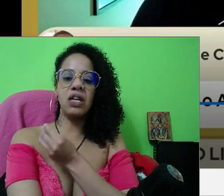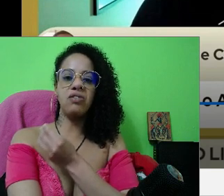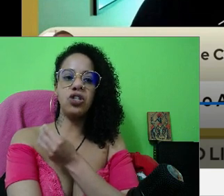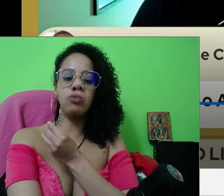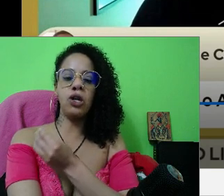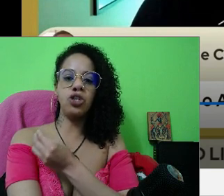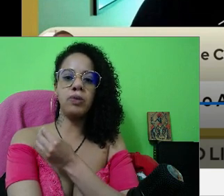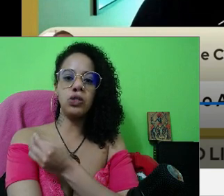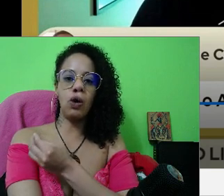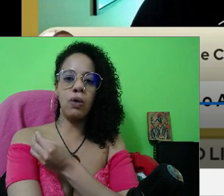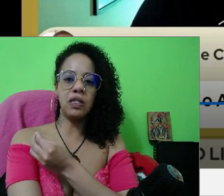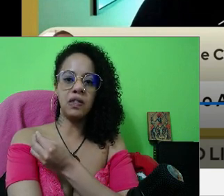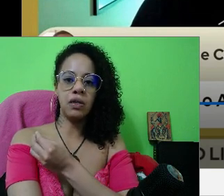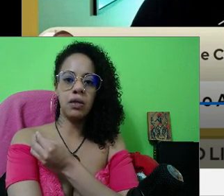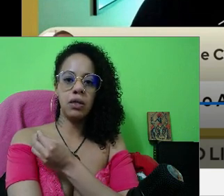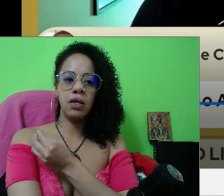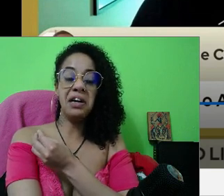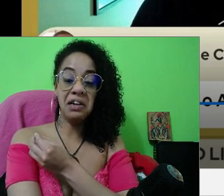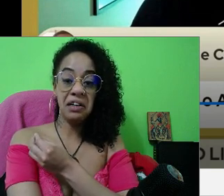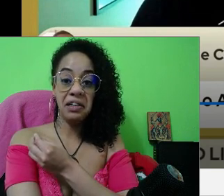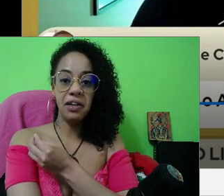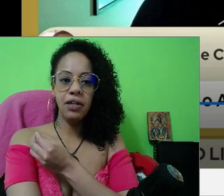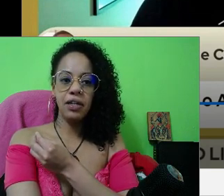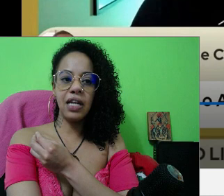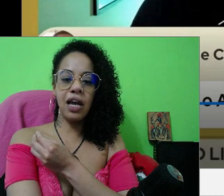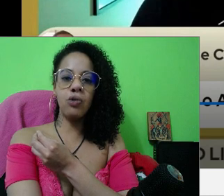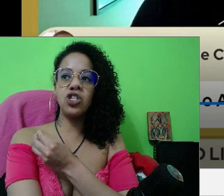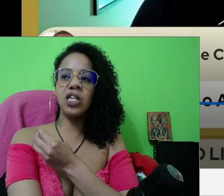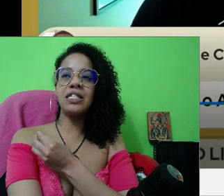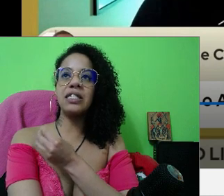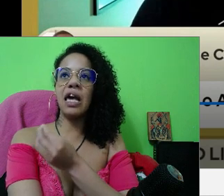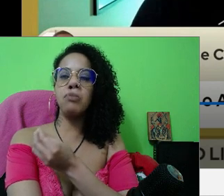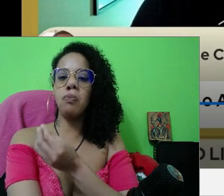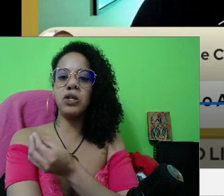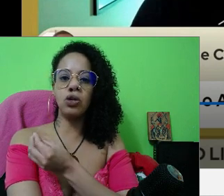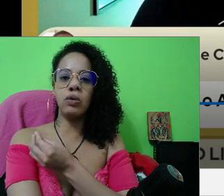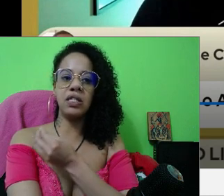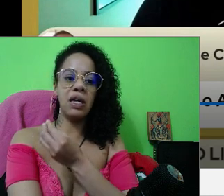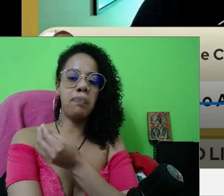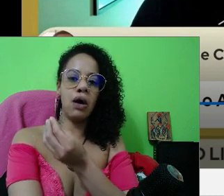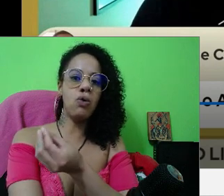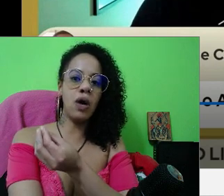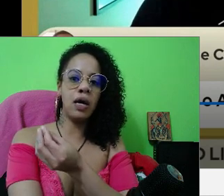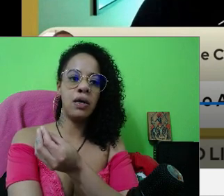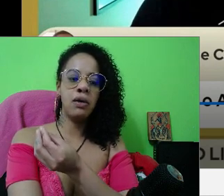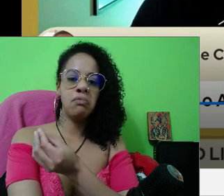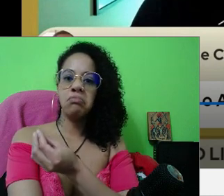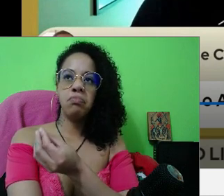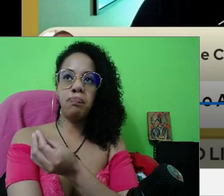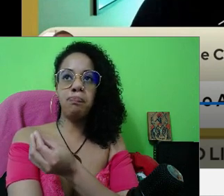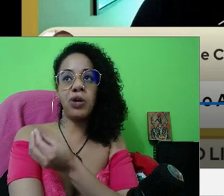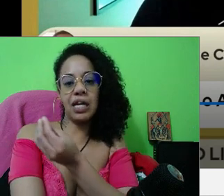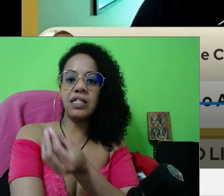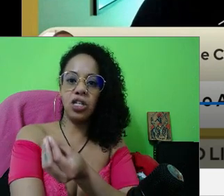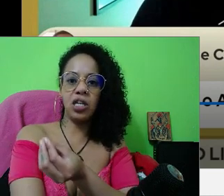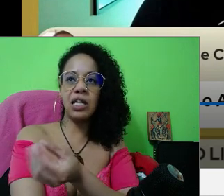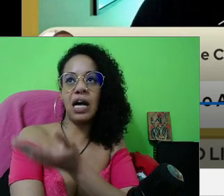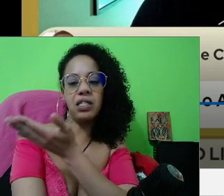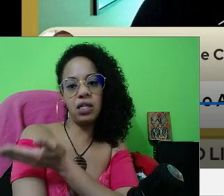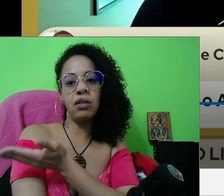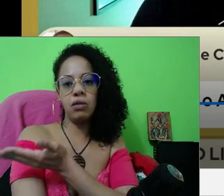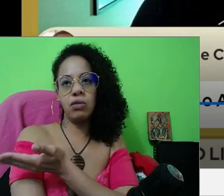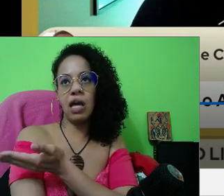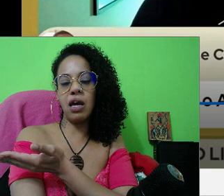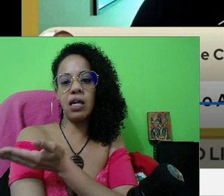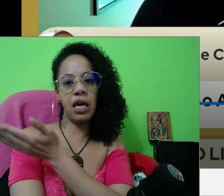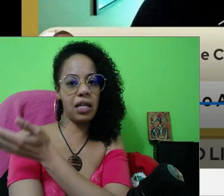são 220 milhões de pessoas né Não adianta cem mil pessoas irem para rua porque se